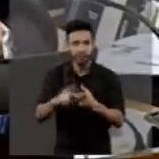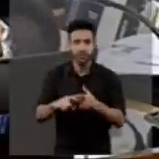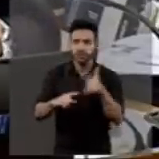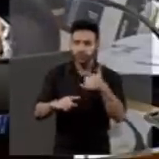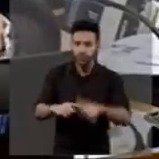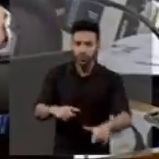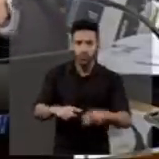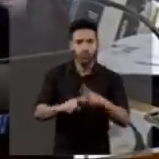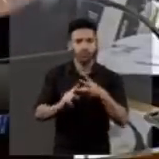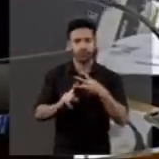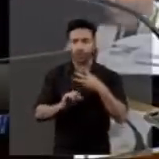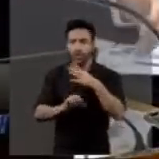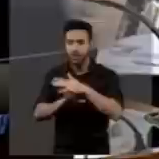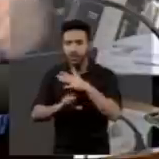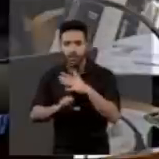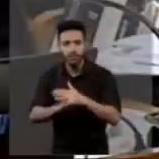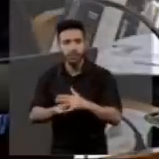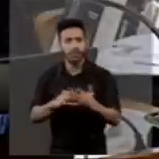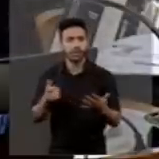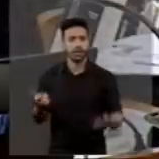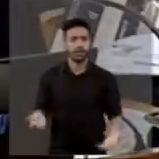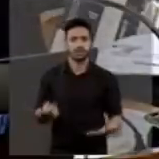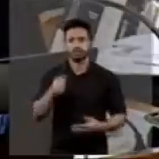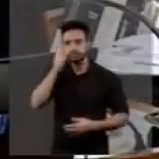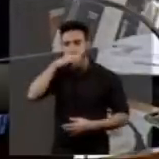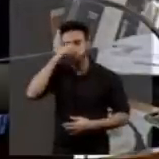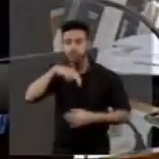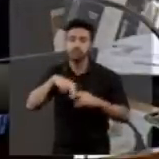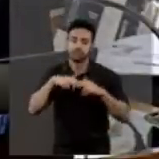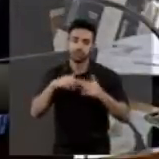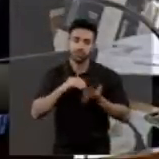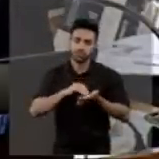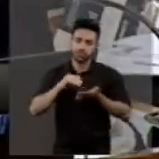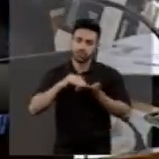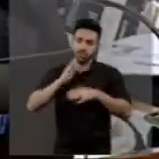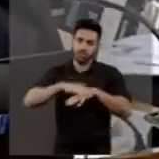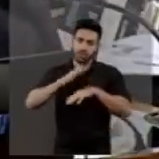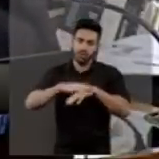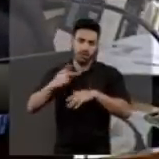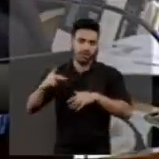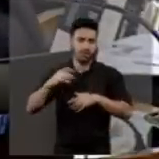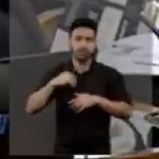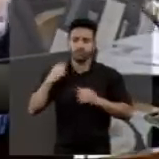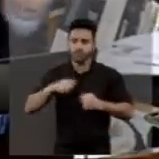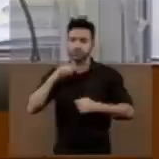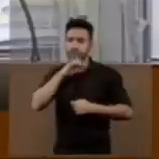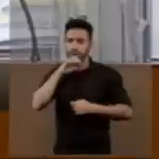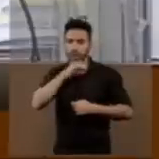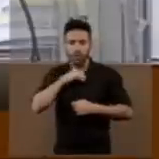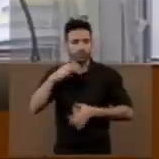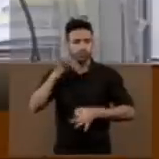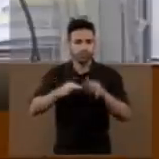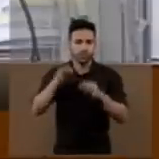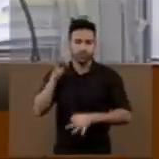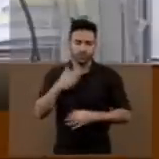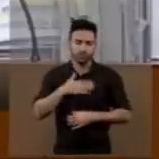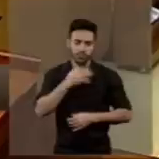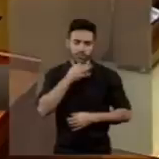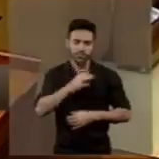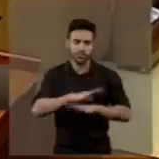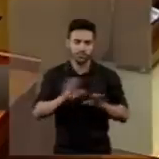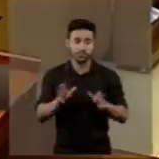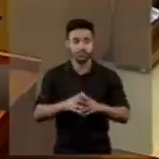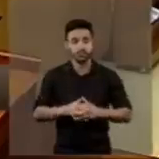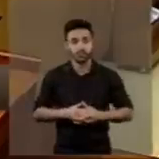patente, se a empresa reiteradamente vem fazendo, o secretário que julgue é rapidamente. É assim que voto, senhor presidente. Ministro,